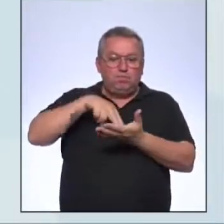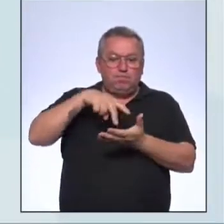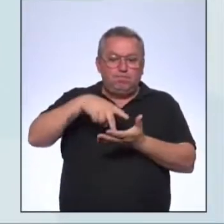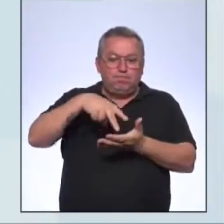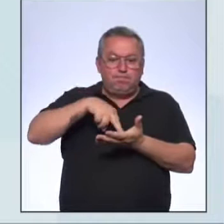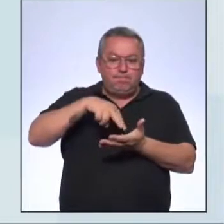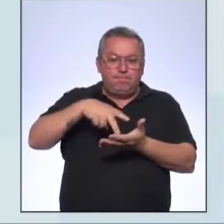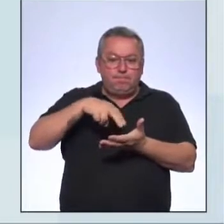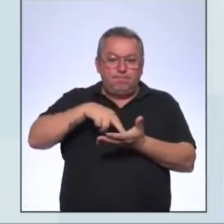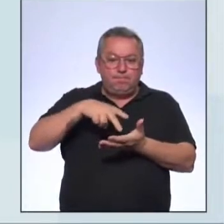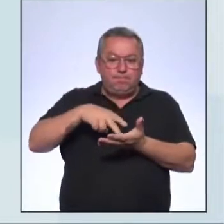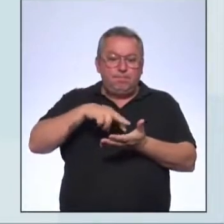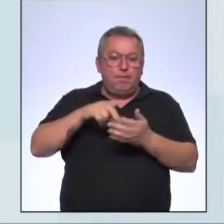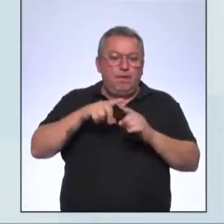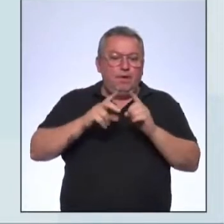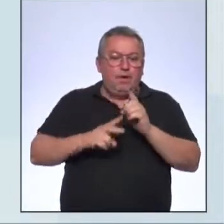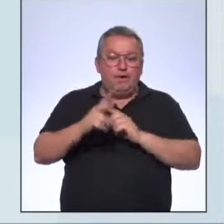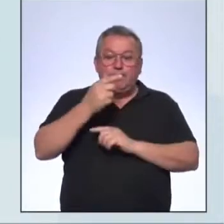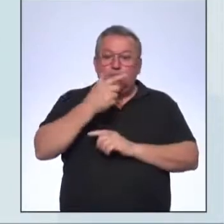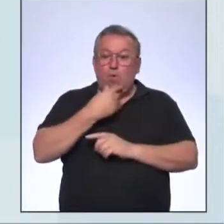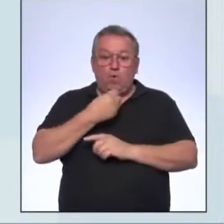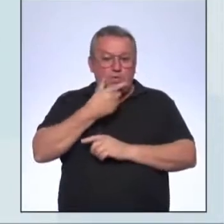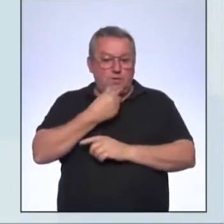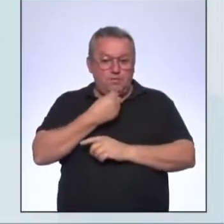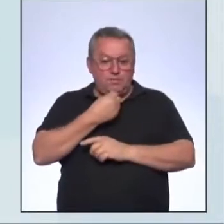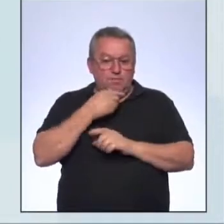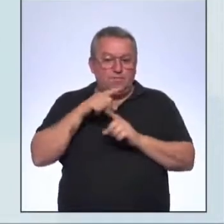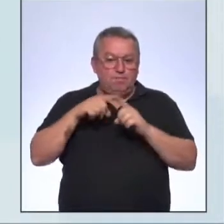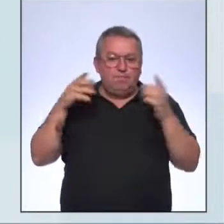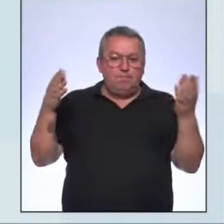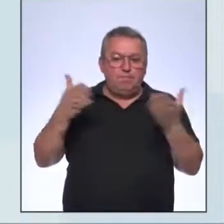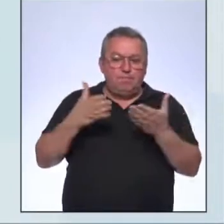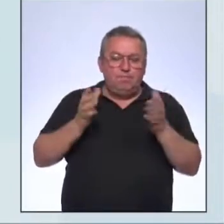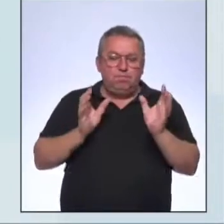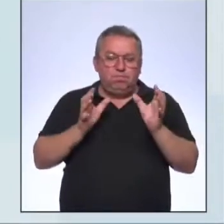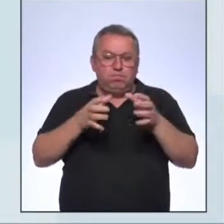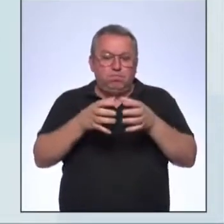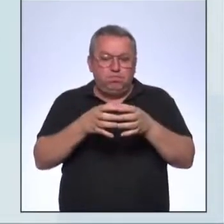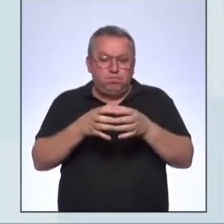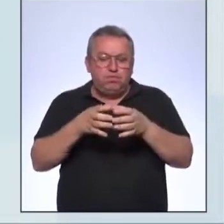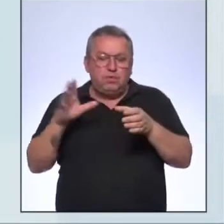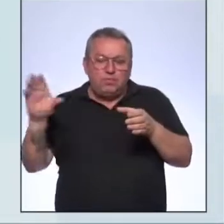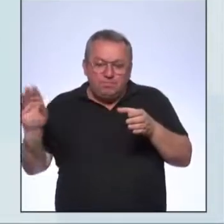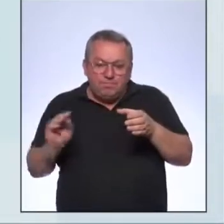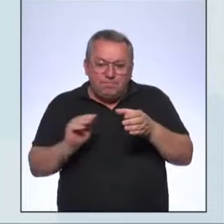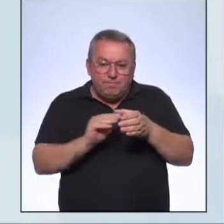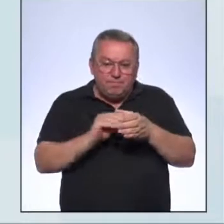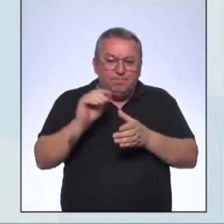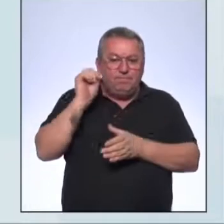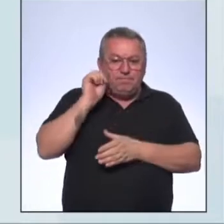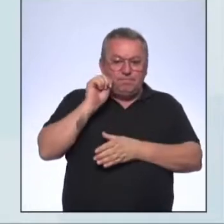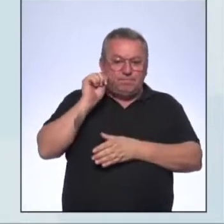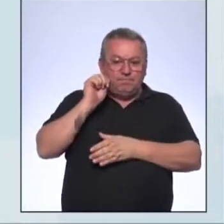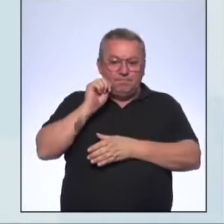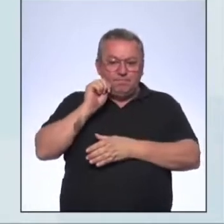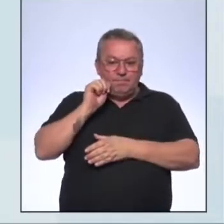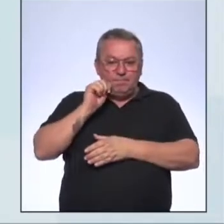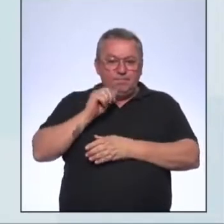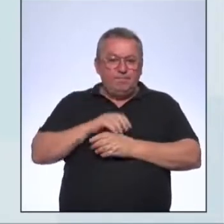catira é dançada essencialmente por homens, mas hoje em dia muitos grupos já introduziram a participação de mulheres.